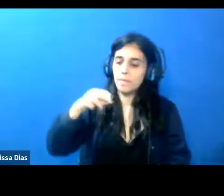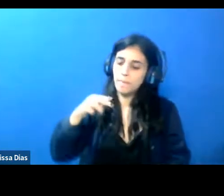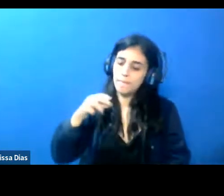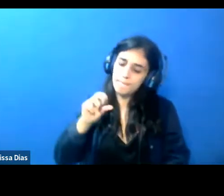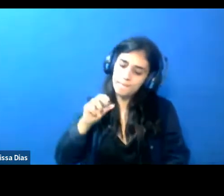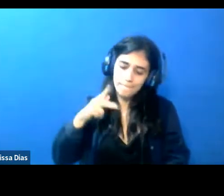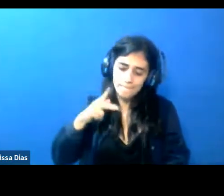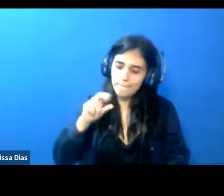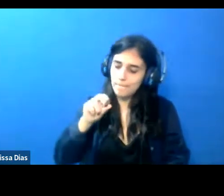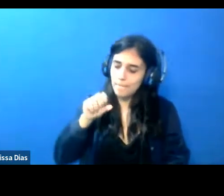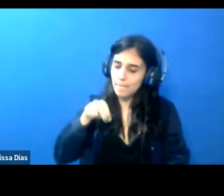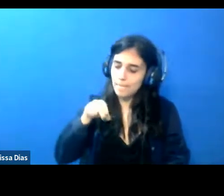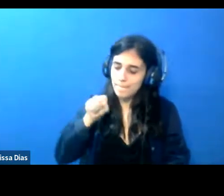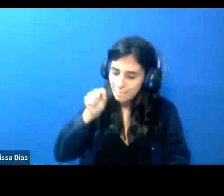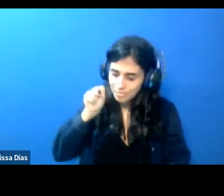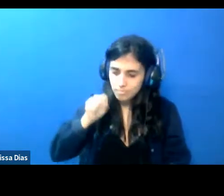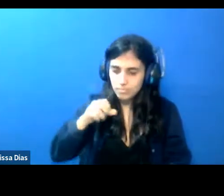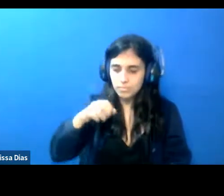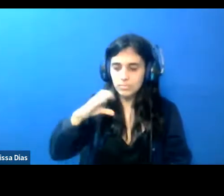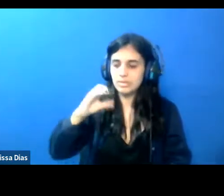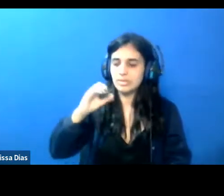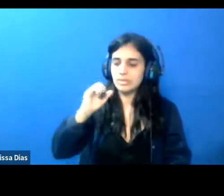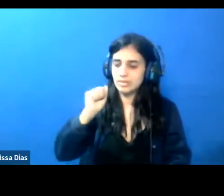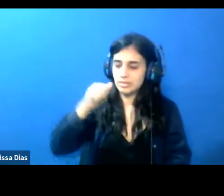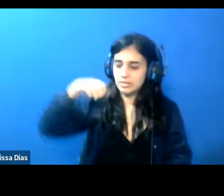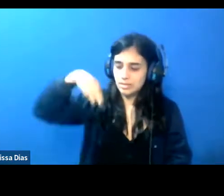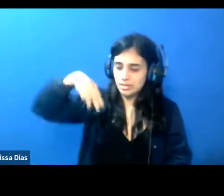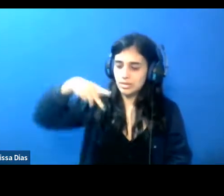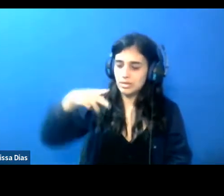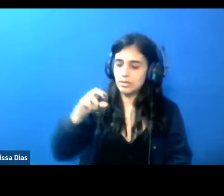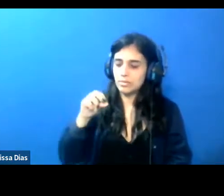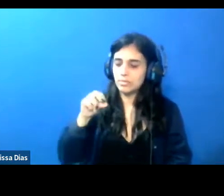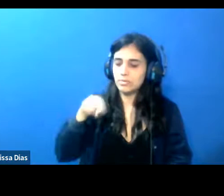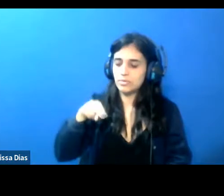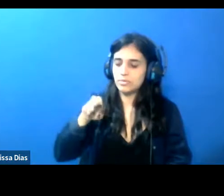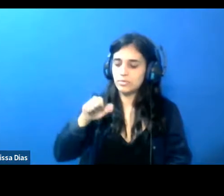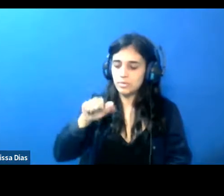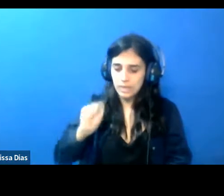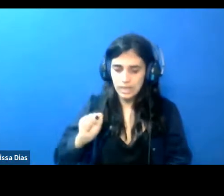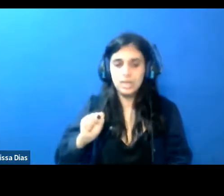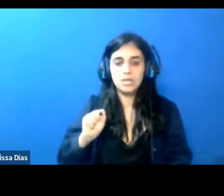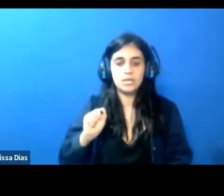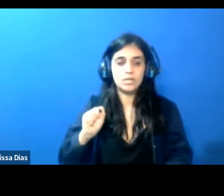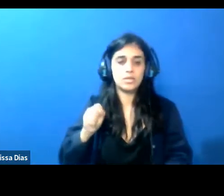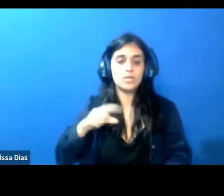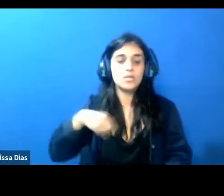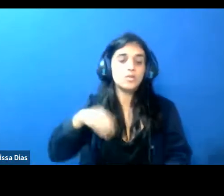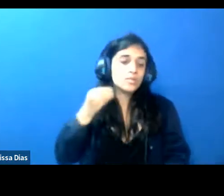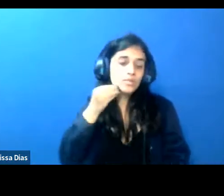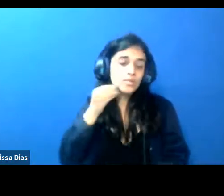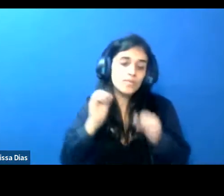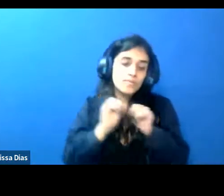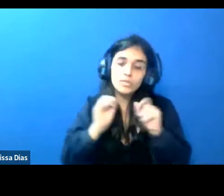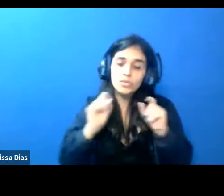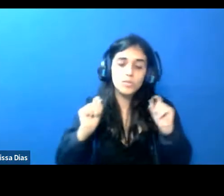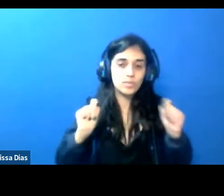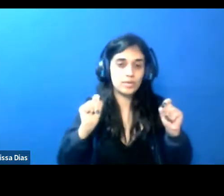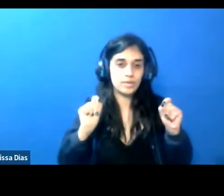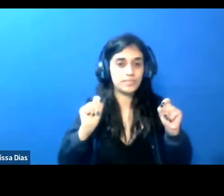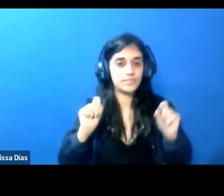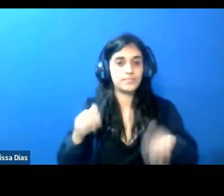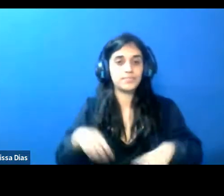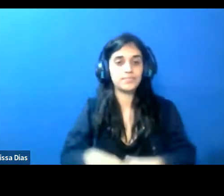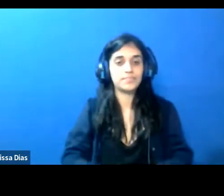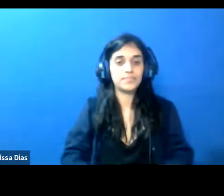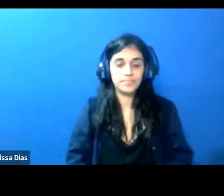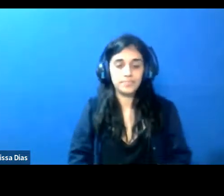soberania. Então, o que nós conseguimos também fazer nesse último período, principalmente agora, dentro da questão da